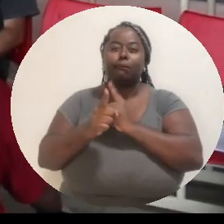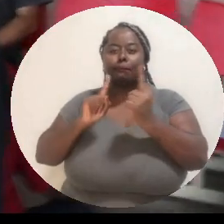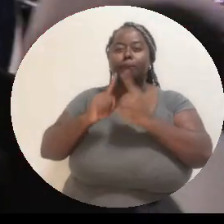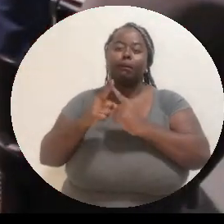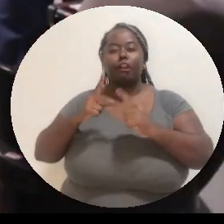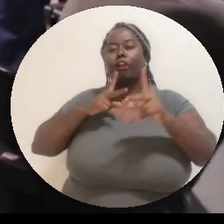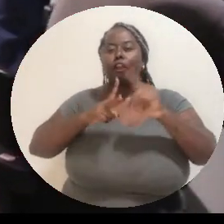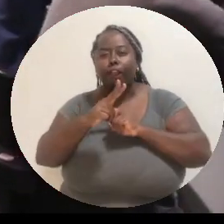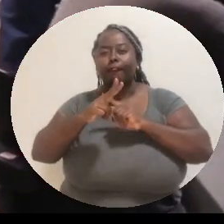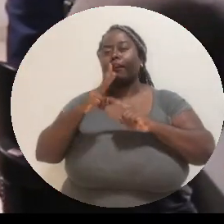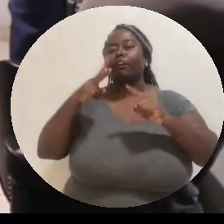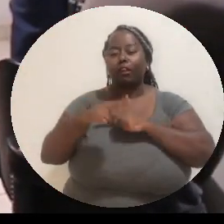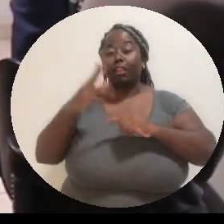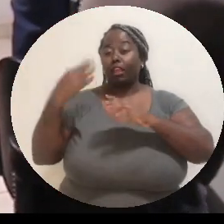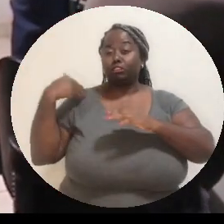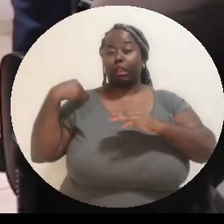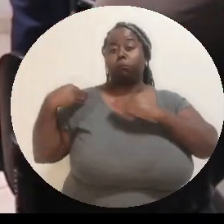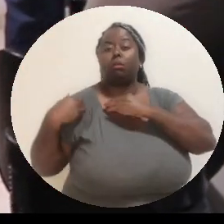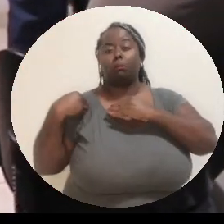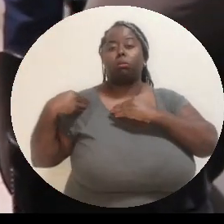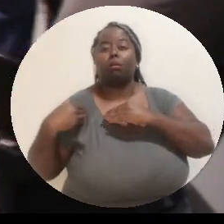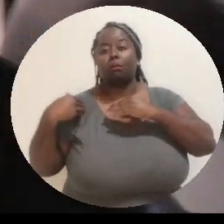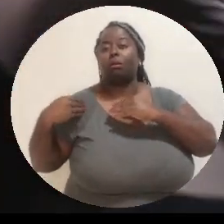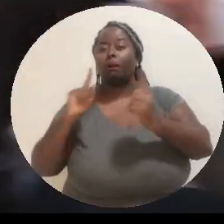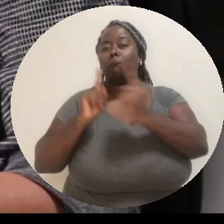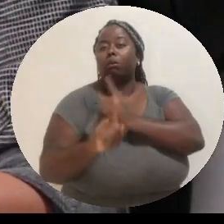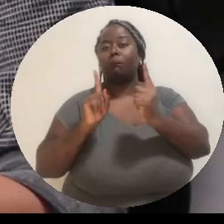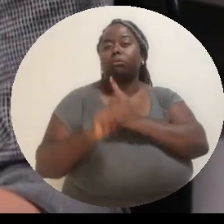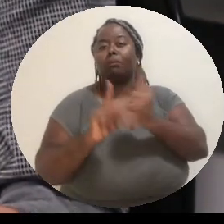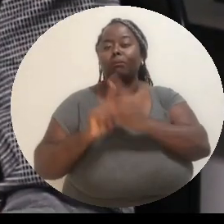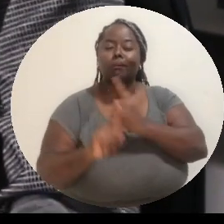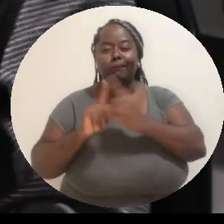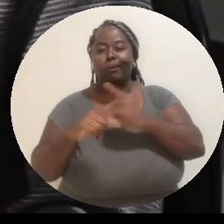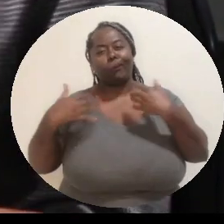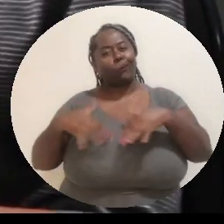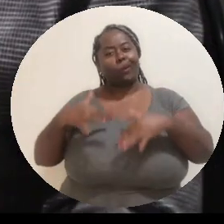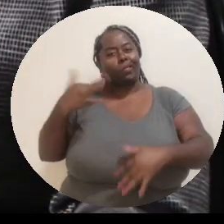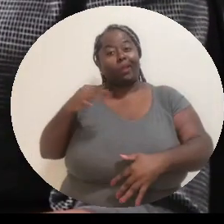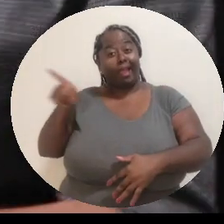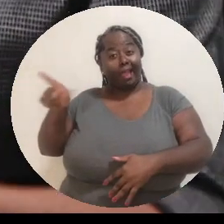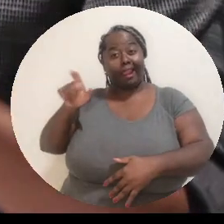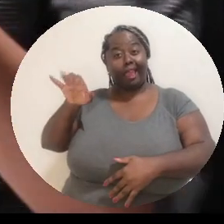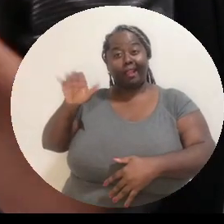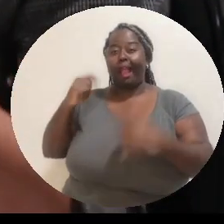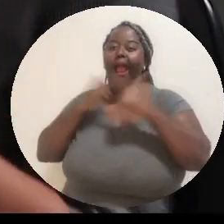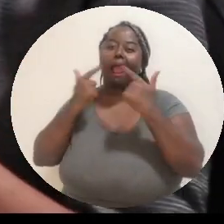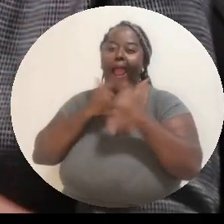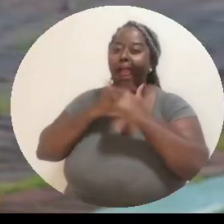vez, eu achei que o meu ombro já tava saindo do lugar, velho. Toda hora trombando lá. E a Leca lá tava desmaiando de rir. Aí fala,